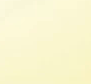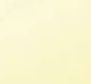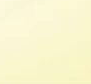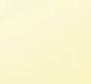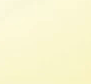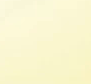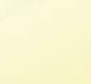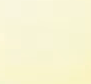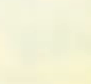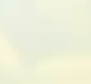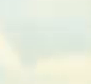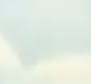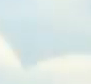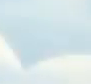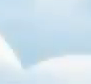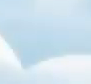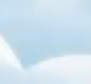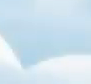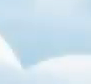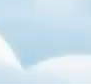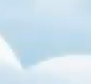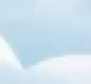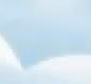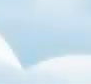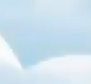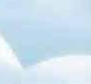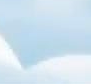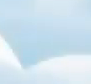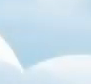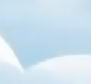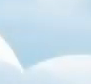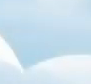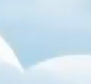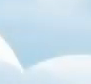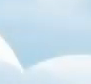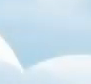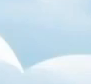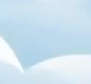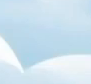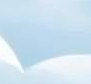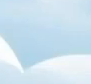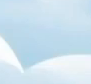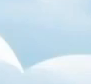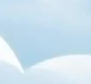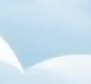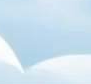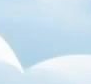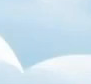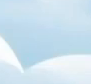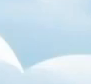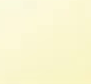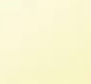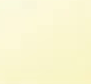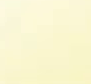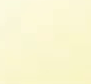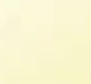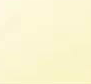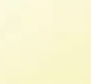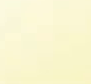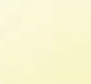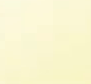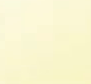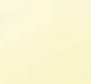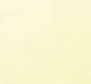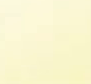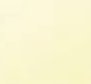são utilizados no ar. Geralmente, são mais rápidos que os outros transportes. Os